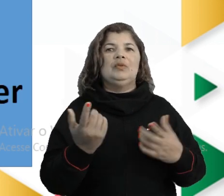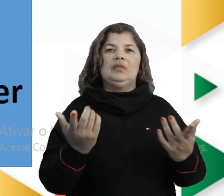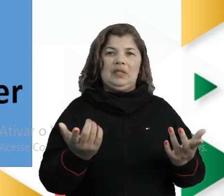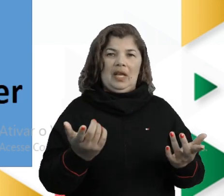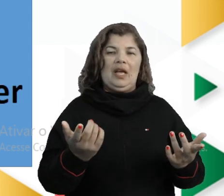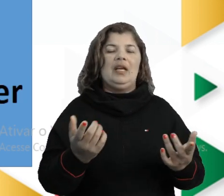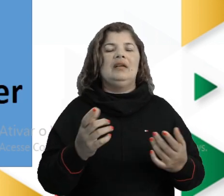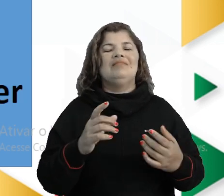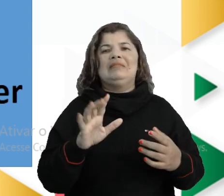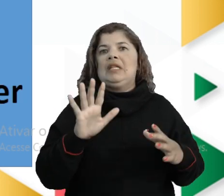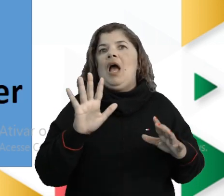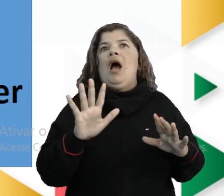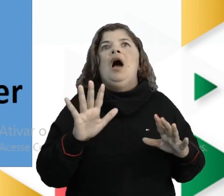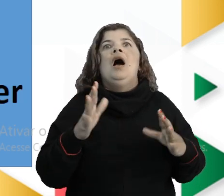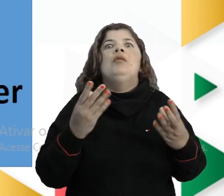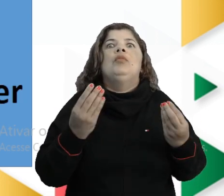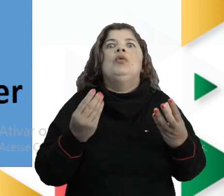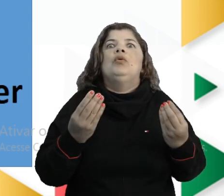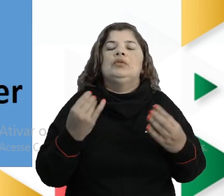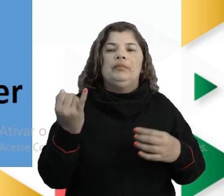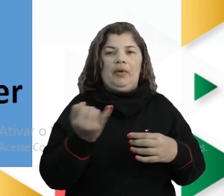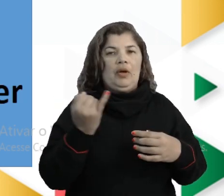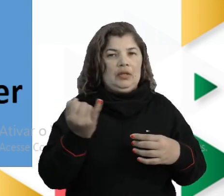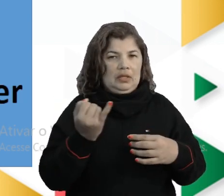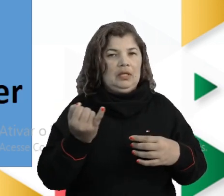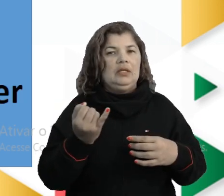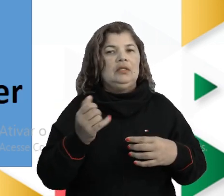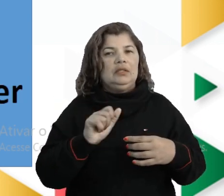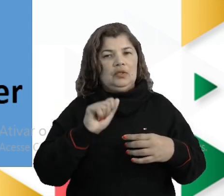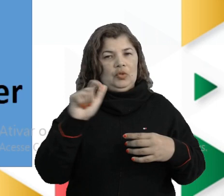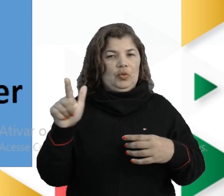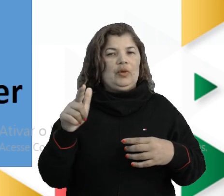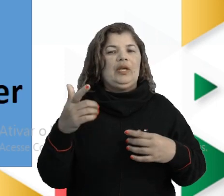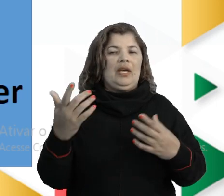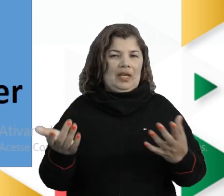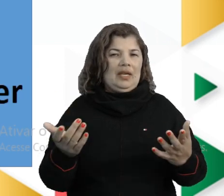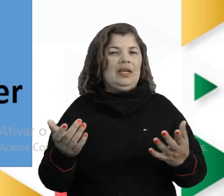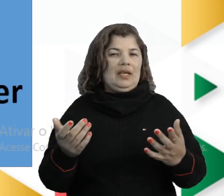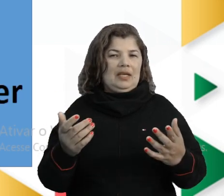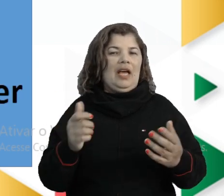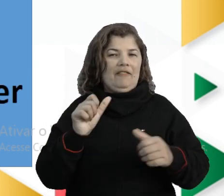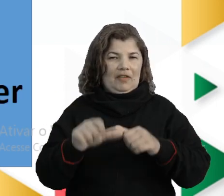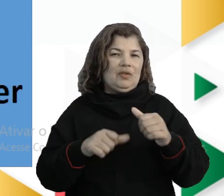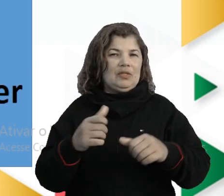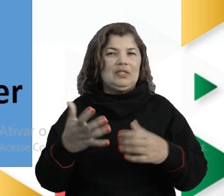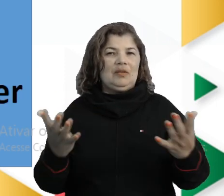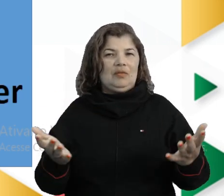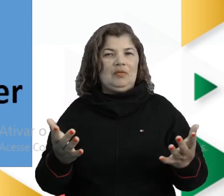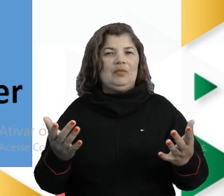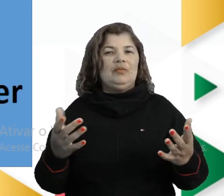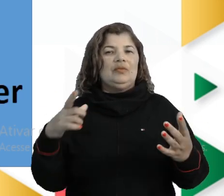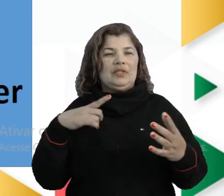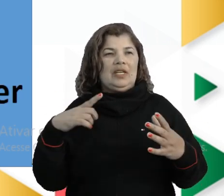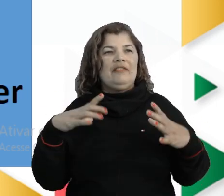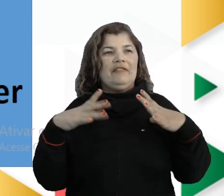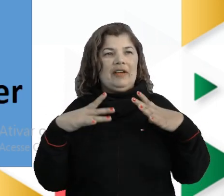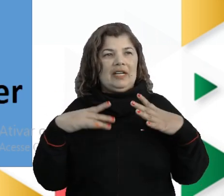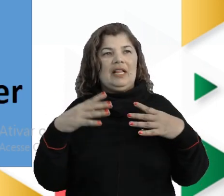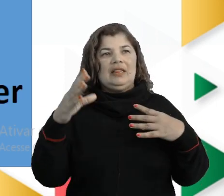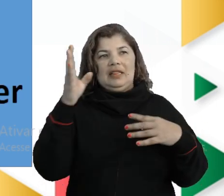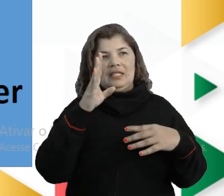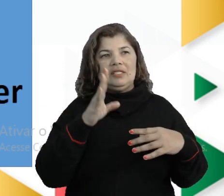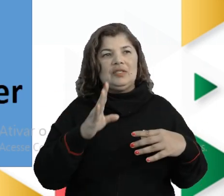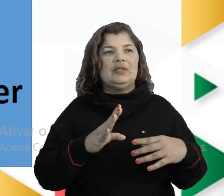Suassuna, mas que também não teve a mesma importância e esse peso. Não à toa, temos hoje um feriado no nacional,